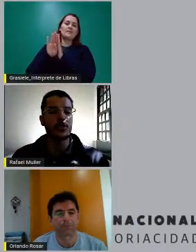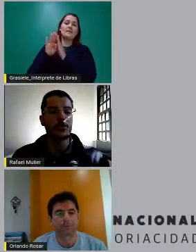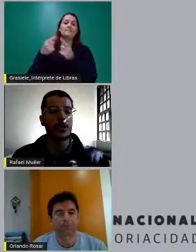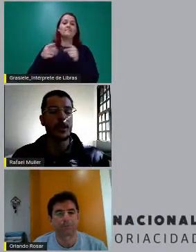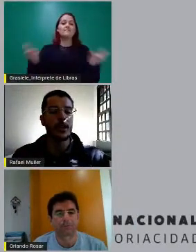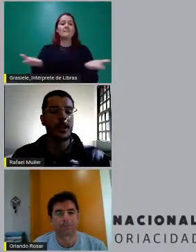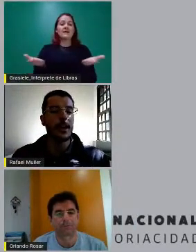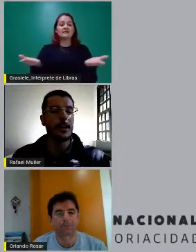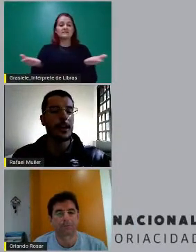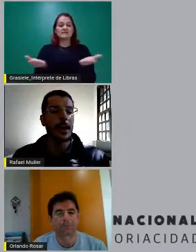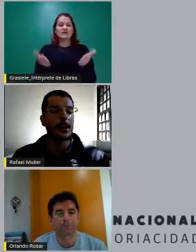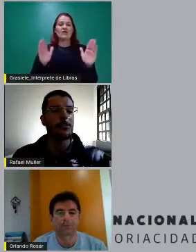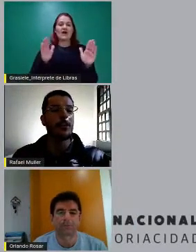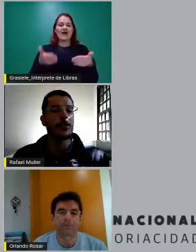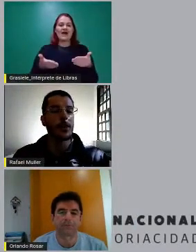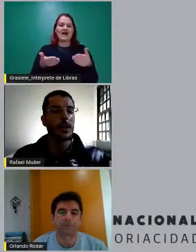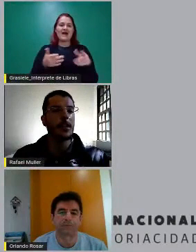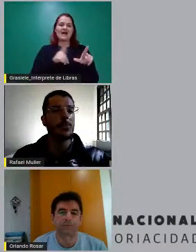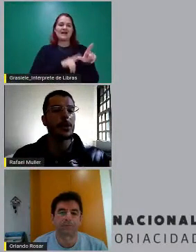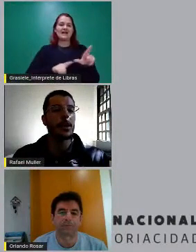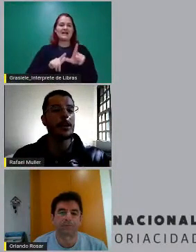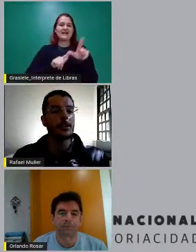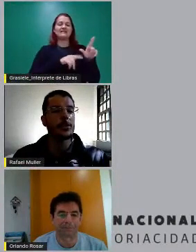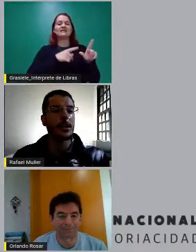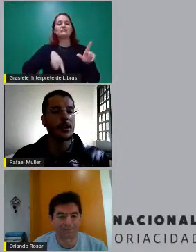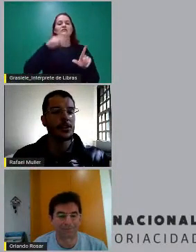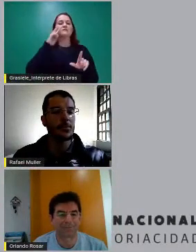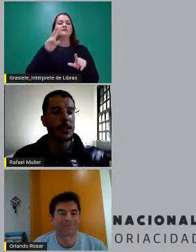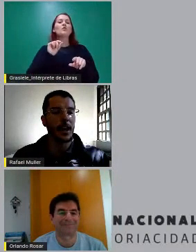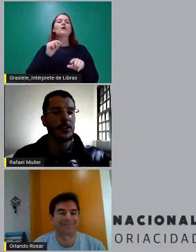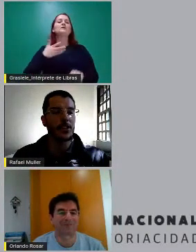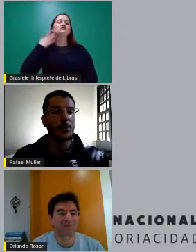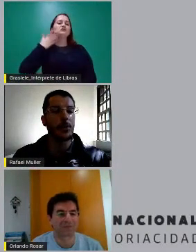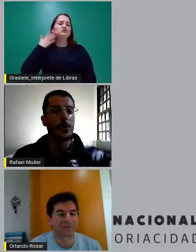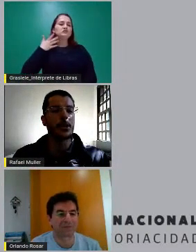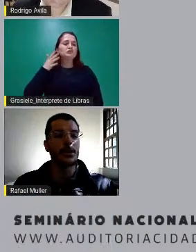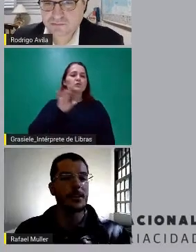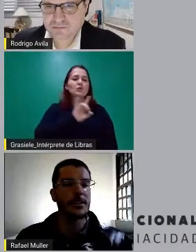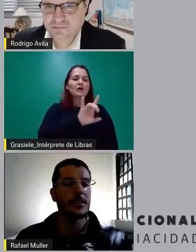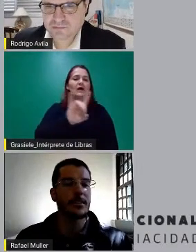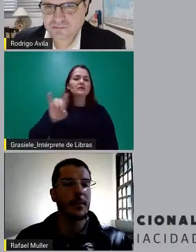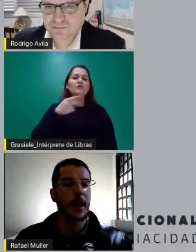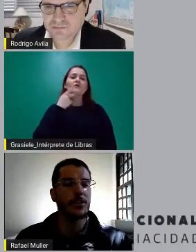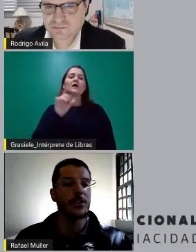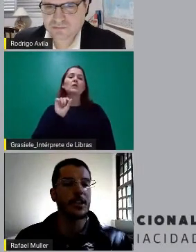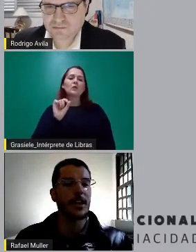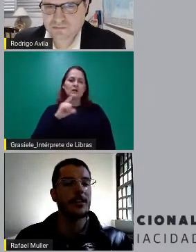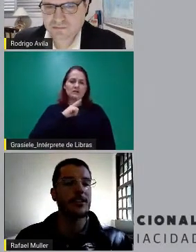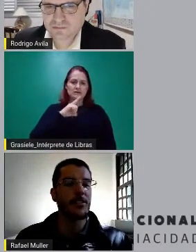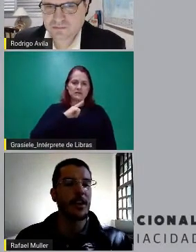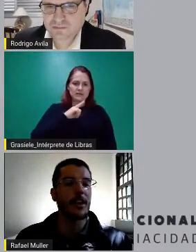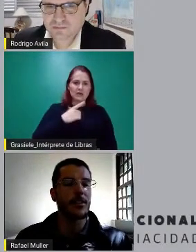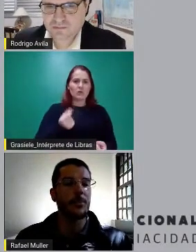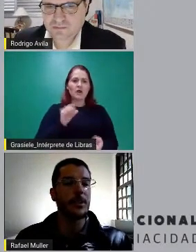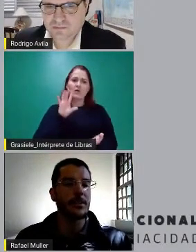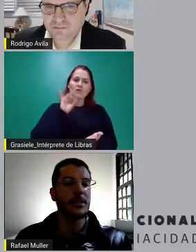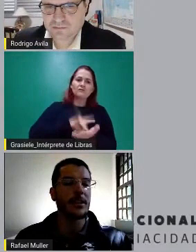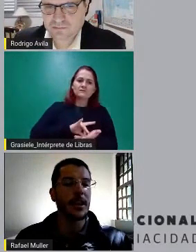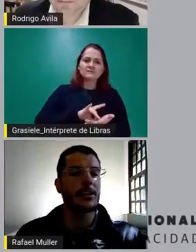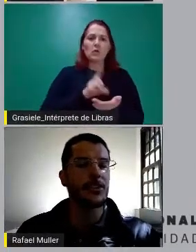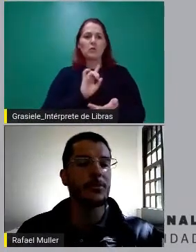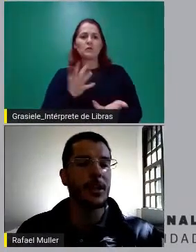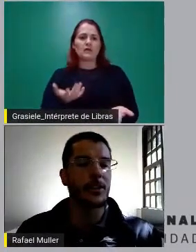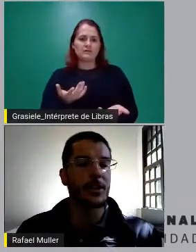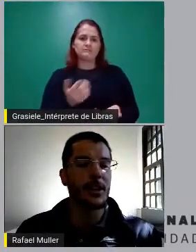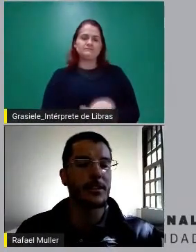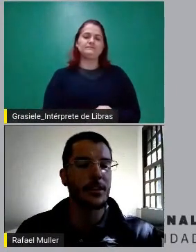do discurso, quem que é que fala o quê e por que que isso tem legitimidade. E por conta desse debate de quem que está falando e se